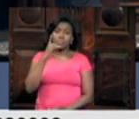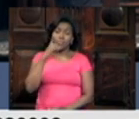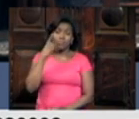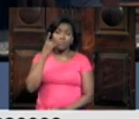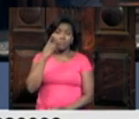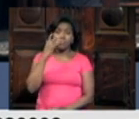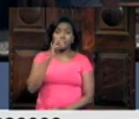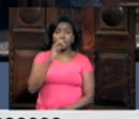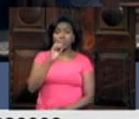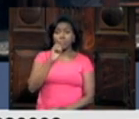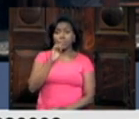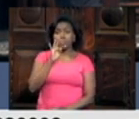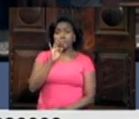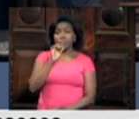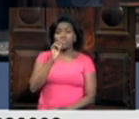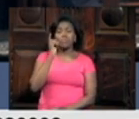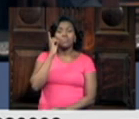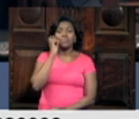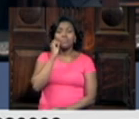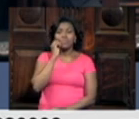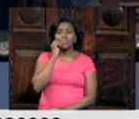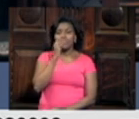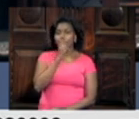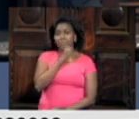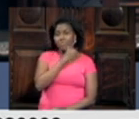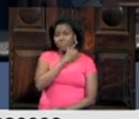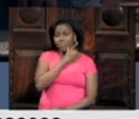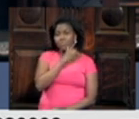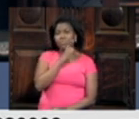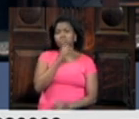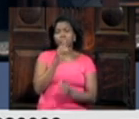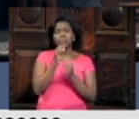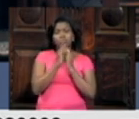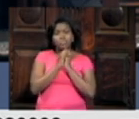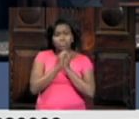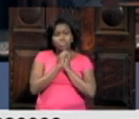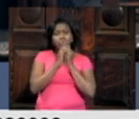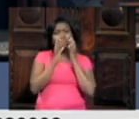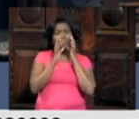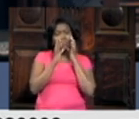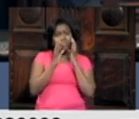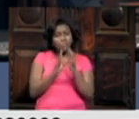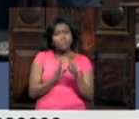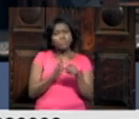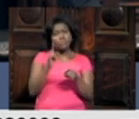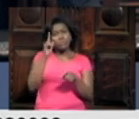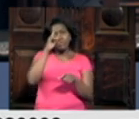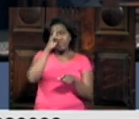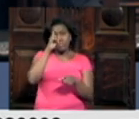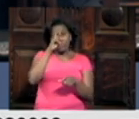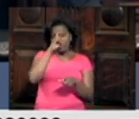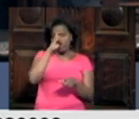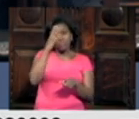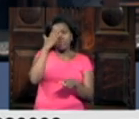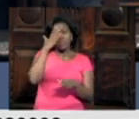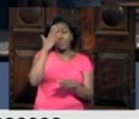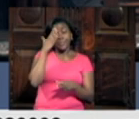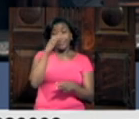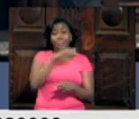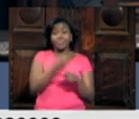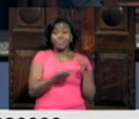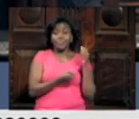pela escola e clínica do autista de Itaboraí, Otávio. Eu sei que Vossa Excelência já disponibilizou na emenda